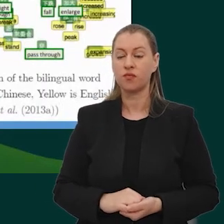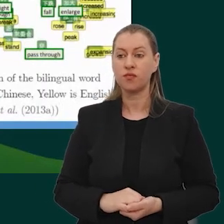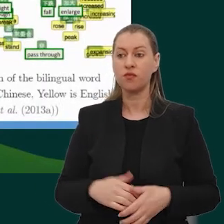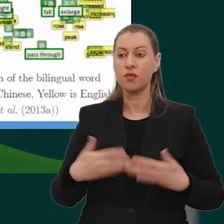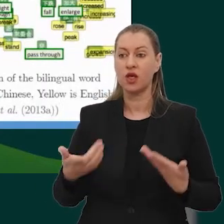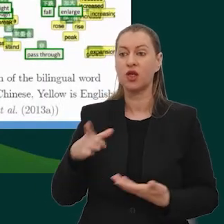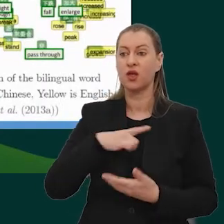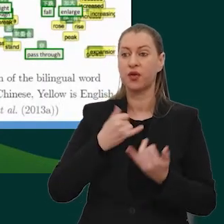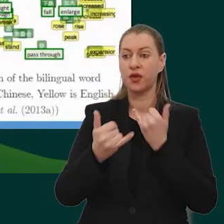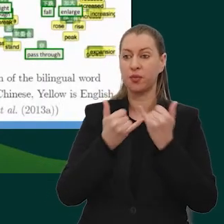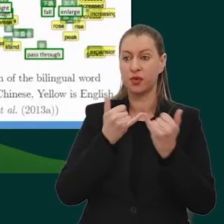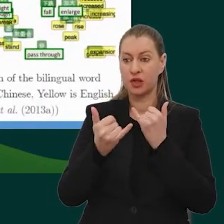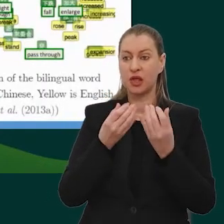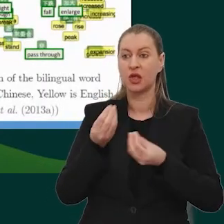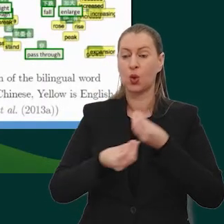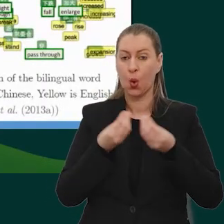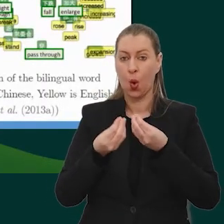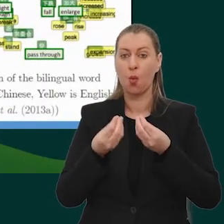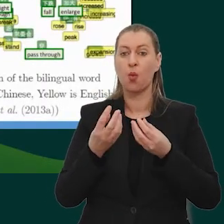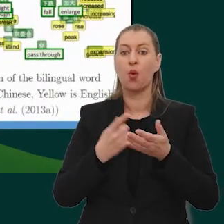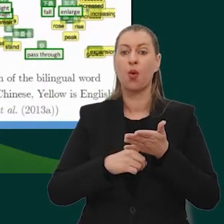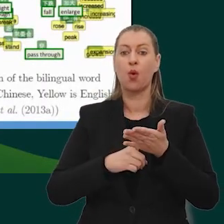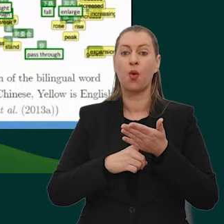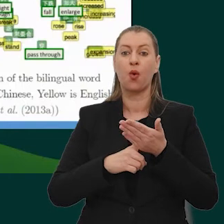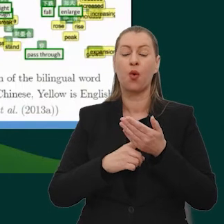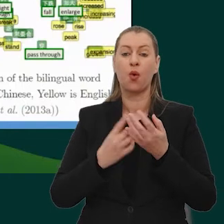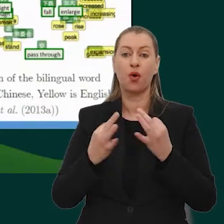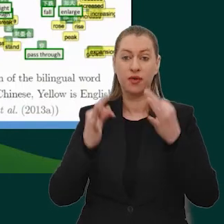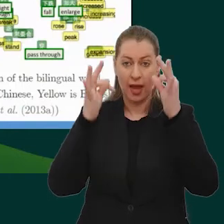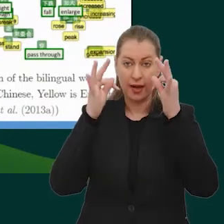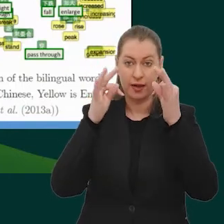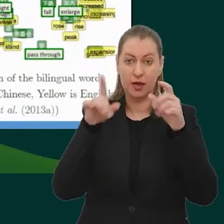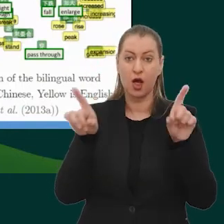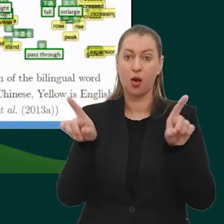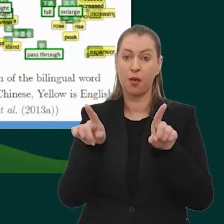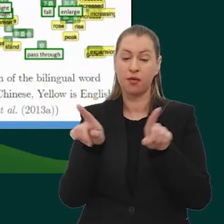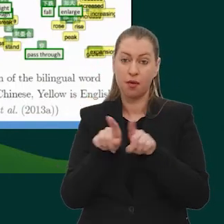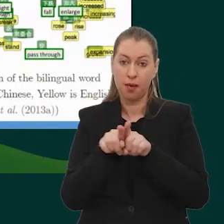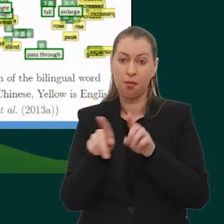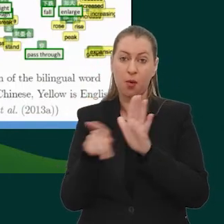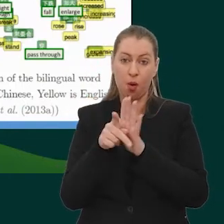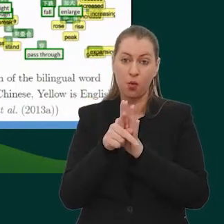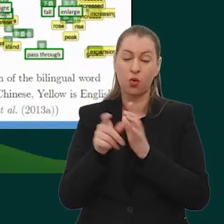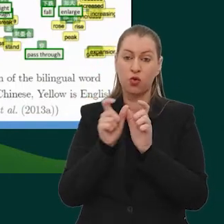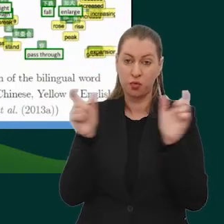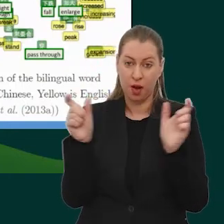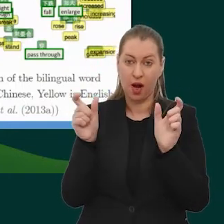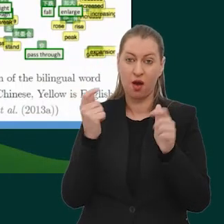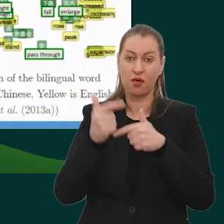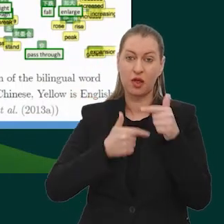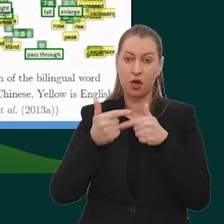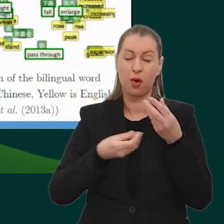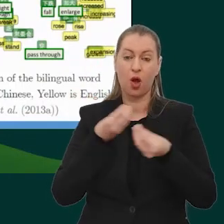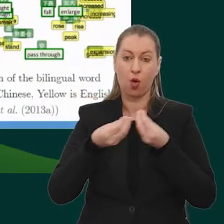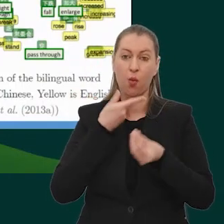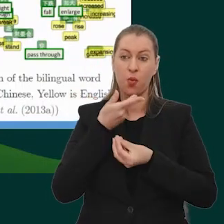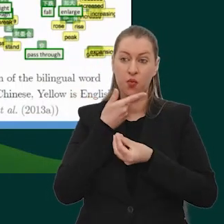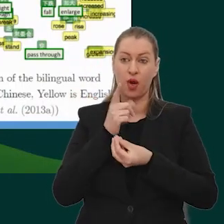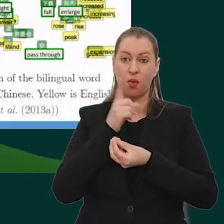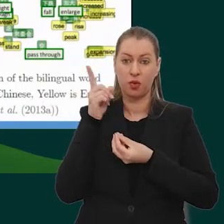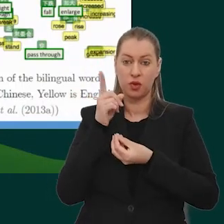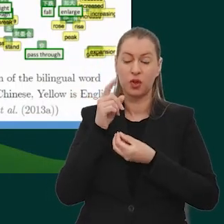E aqui temos um exemplo de algumas técnicas, principalmente a nível de palavras, né, que ele vai trabalhar, como a gente comentou